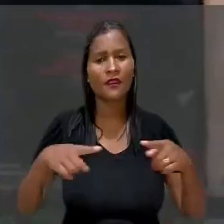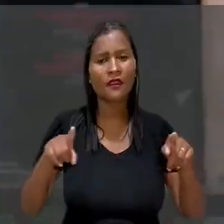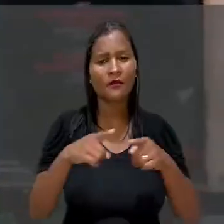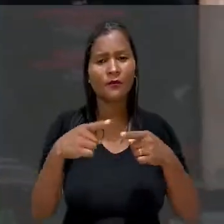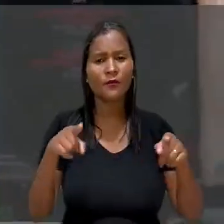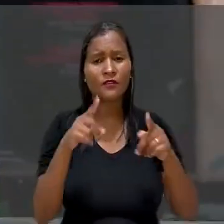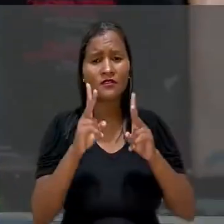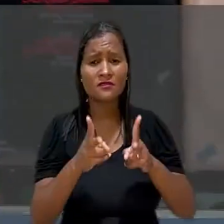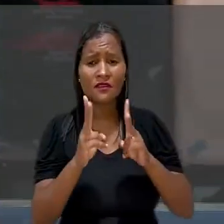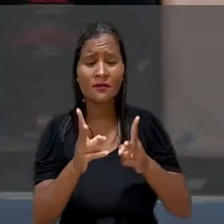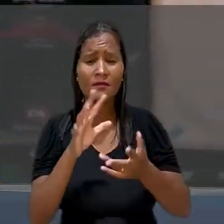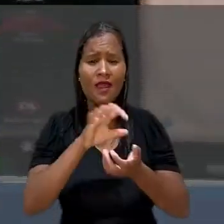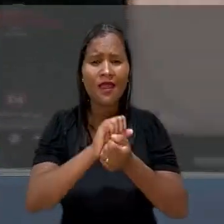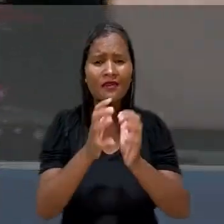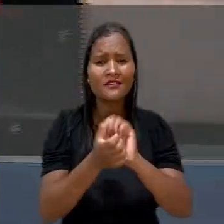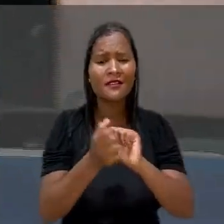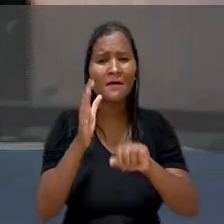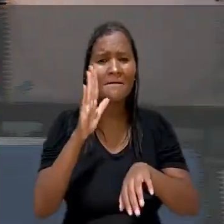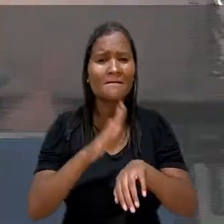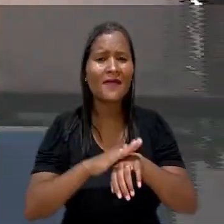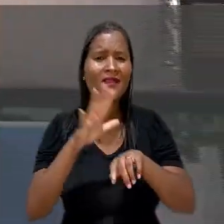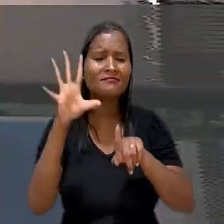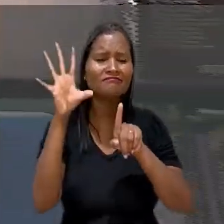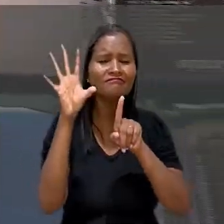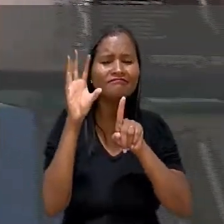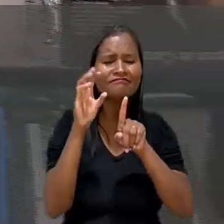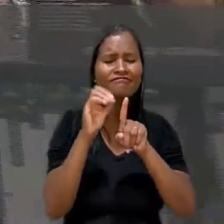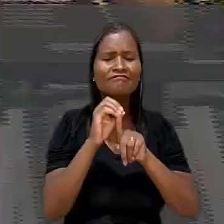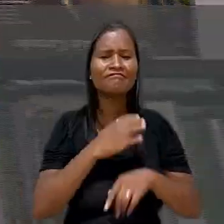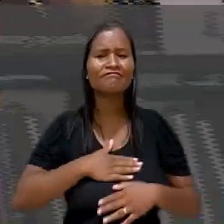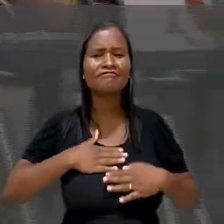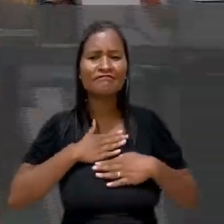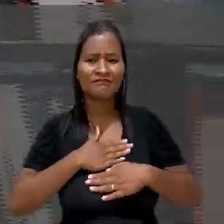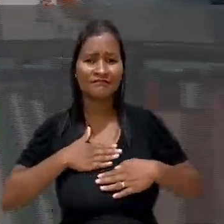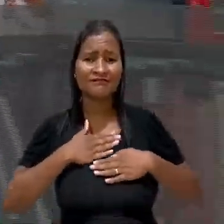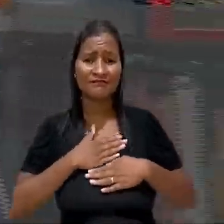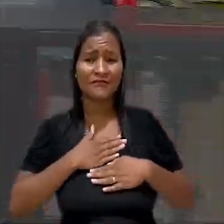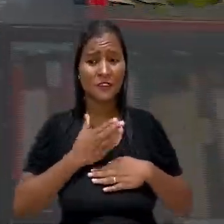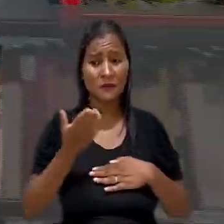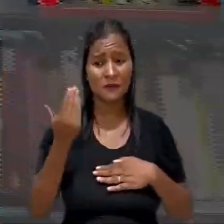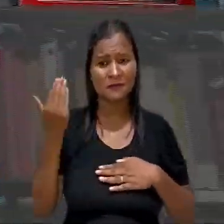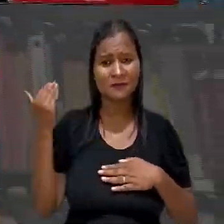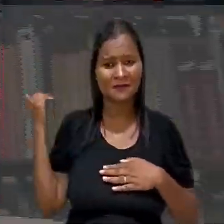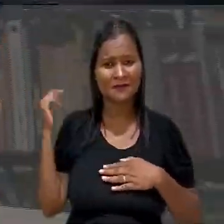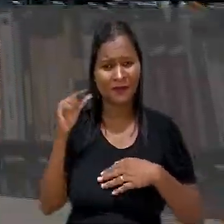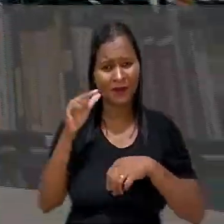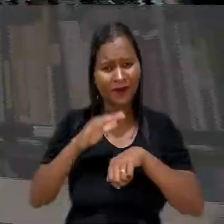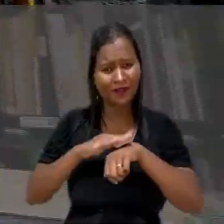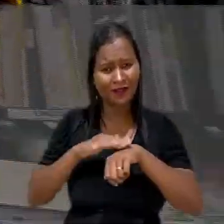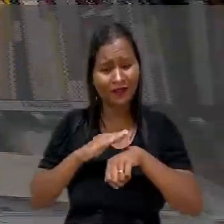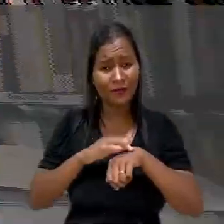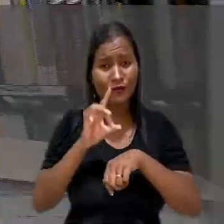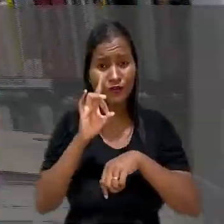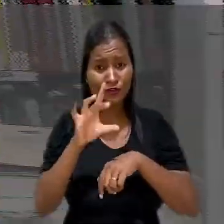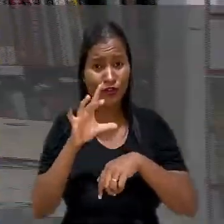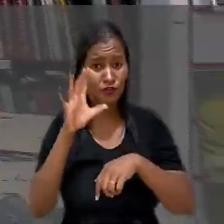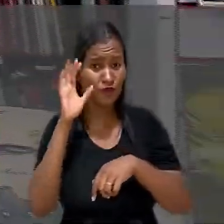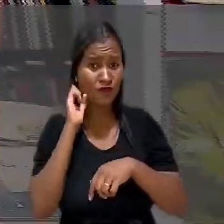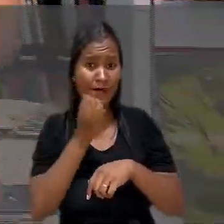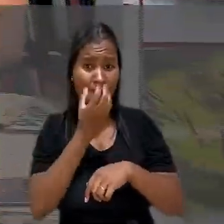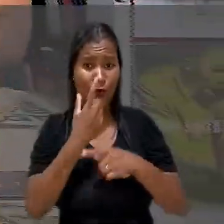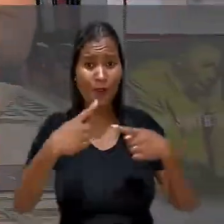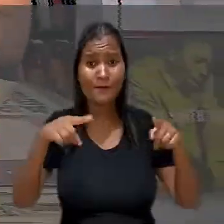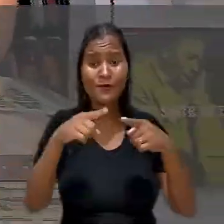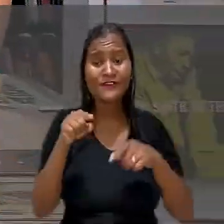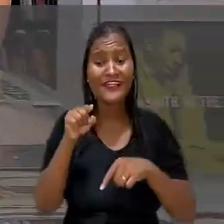A música sempre foi uma das artes mais inspiradoras e reconfortantes. Num passado não tão distante, só se ouvia uma boa